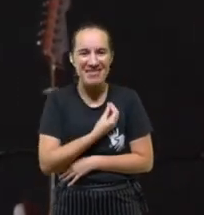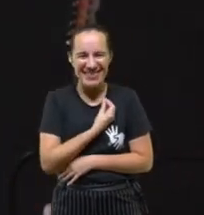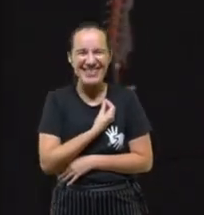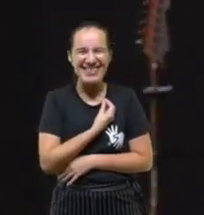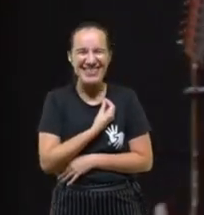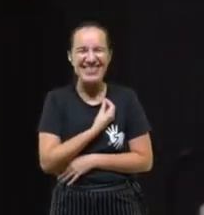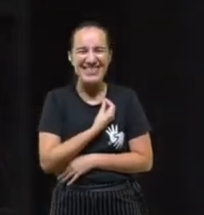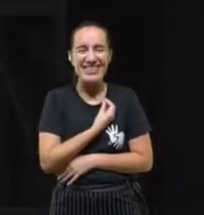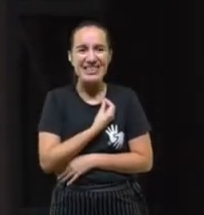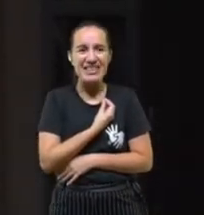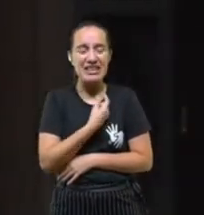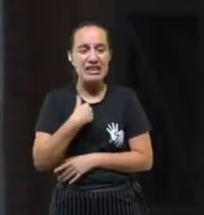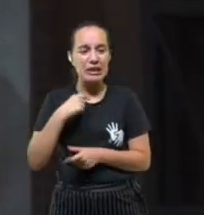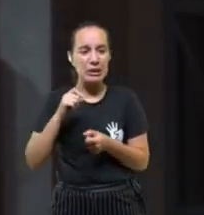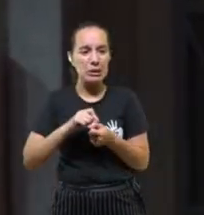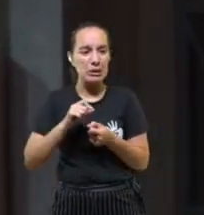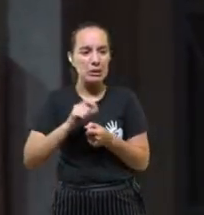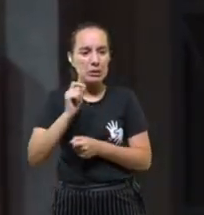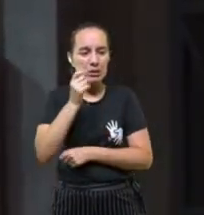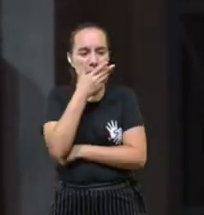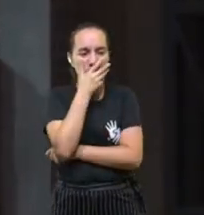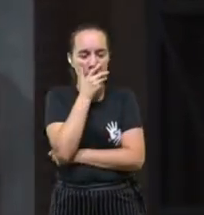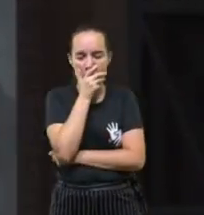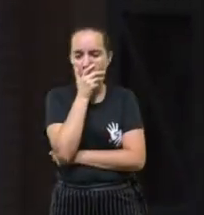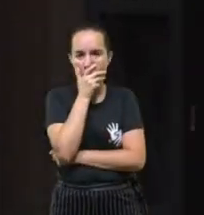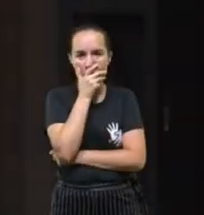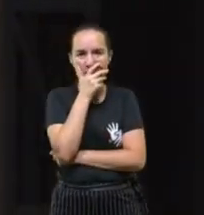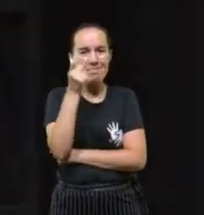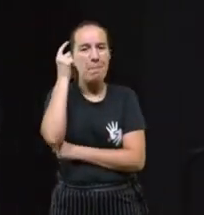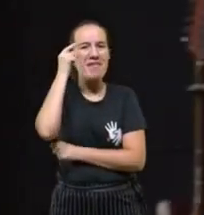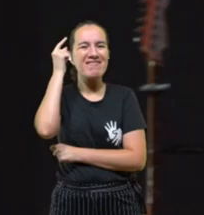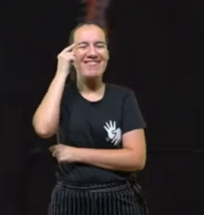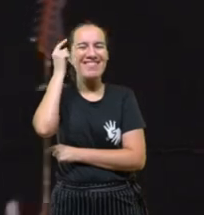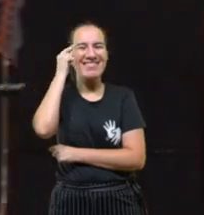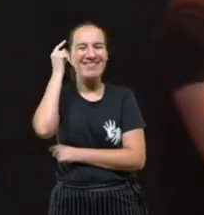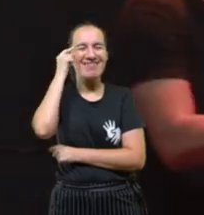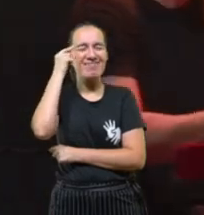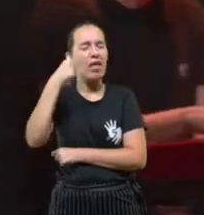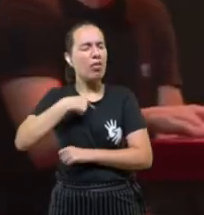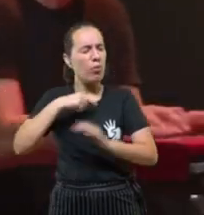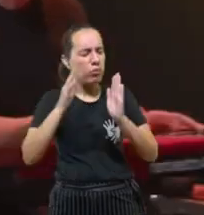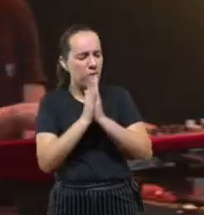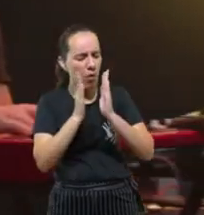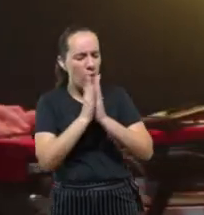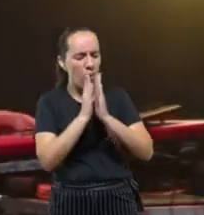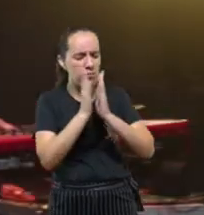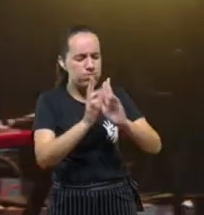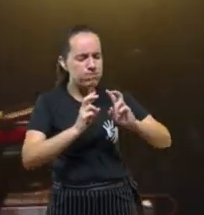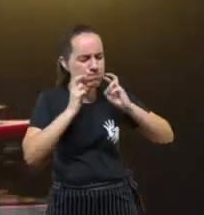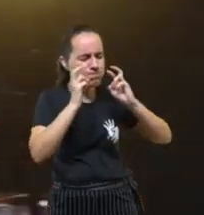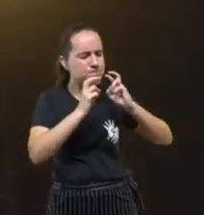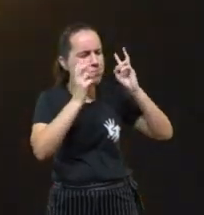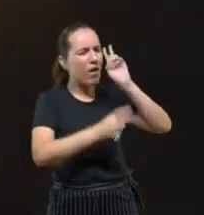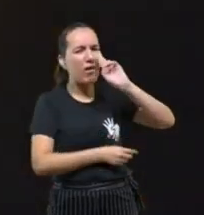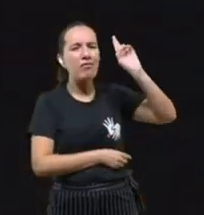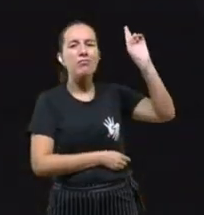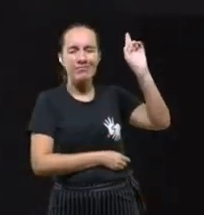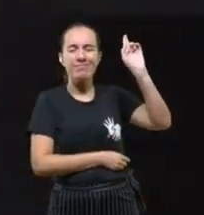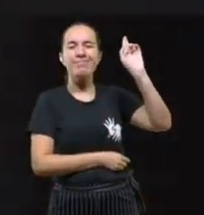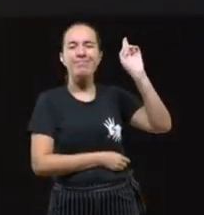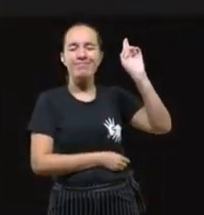Pessoalmente, e o que eu estou fazendo agora? E eu estava orando e clamando ao